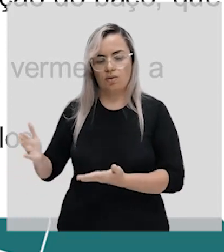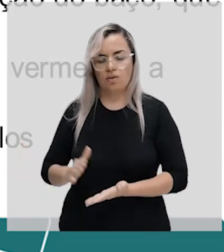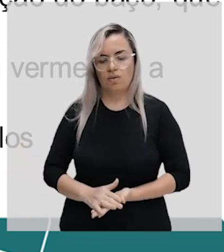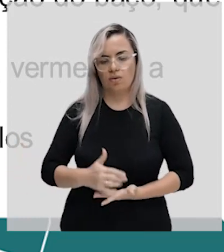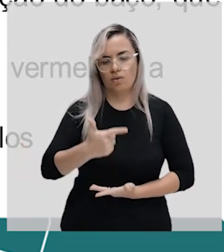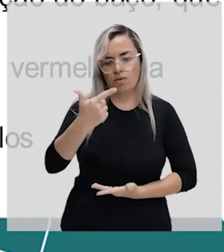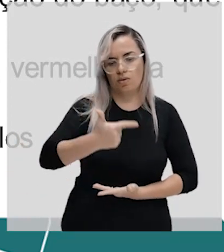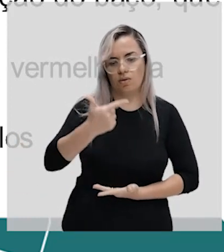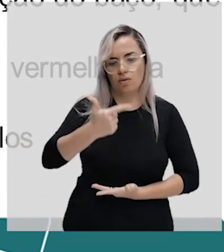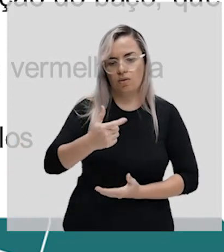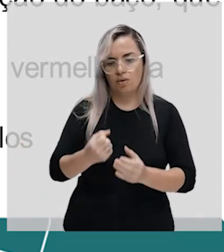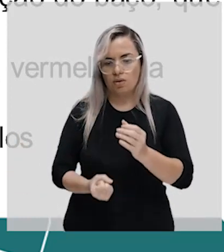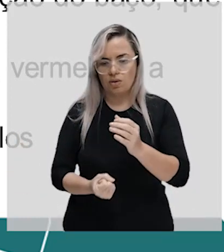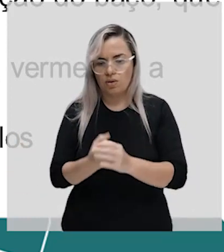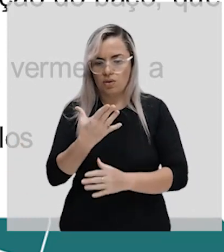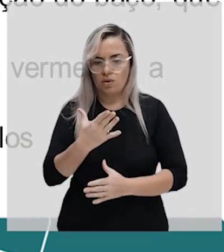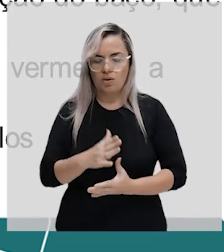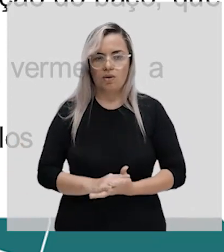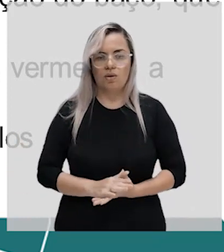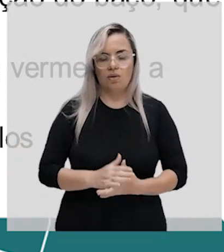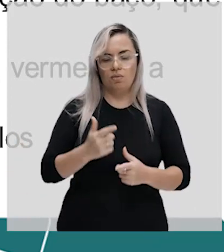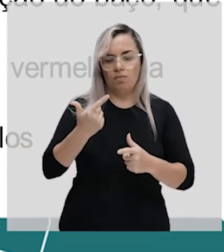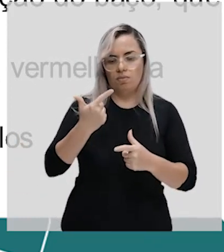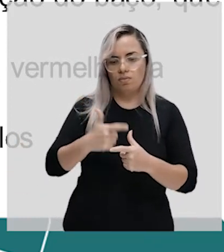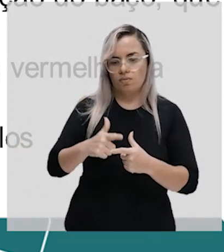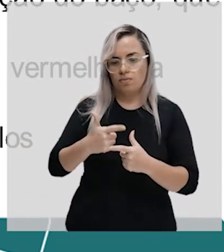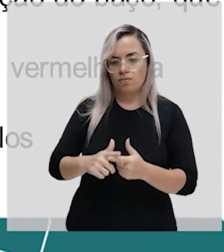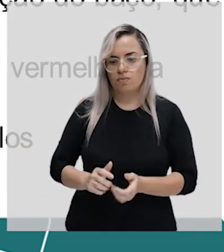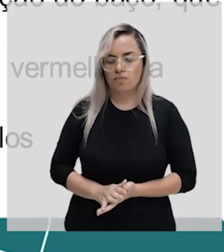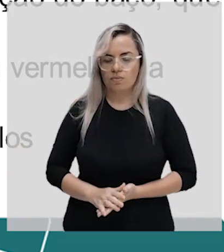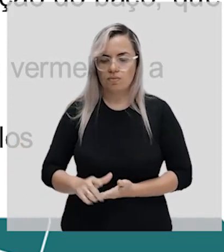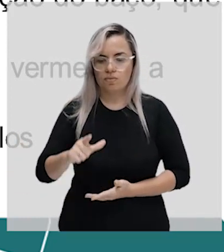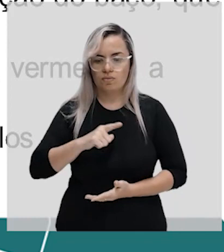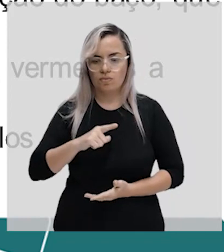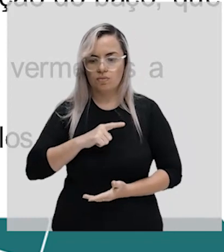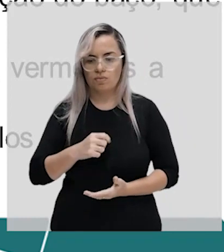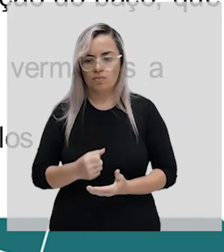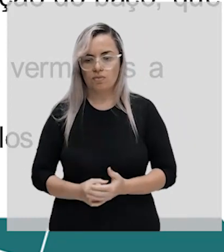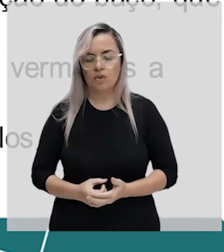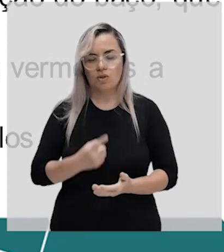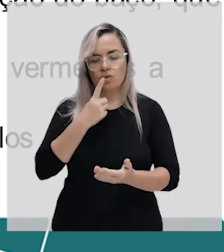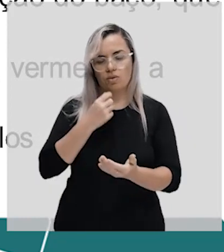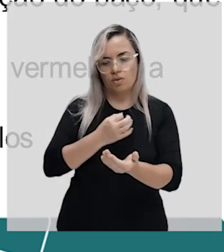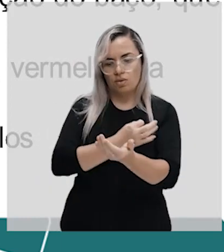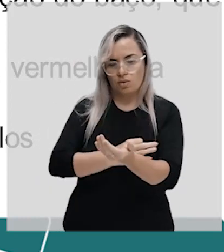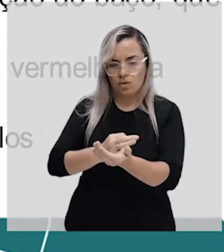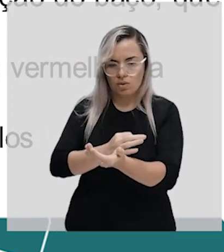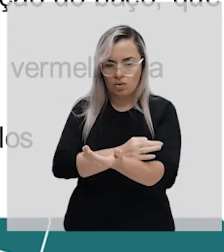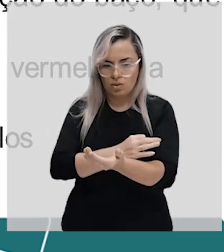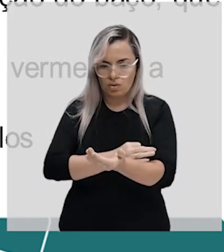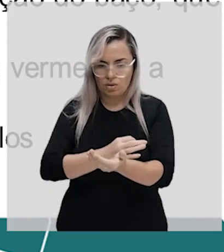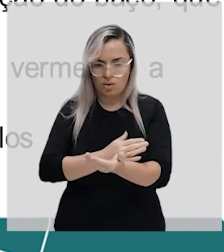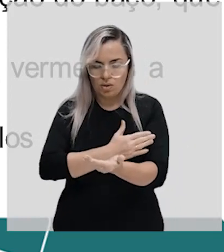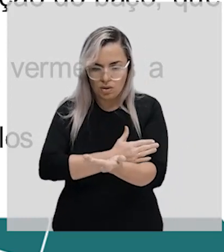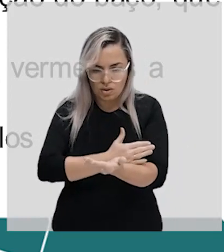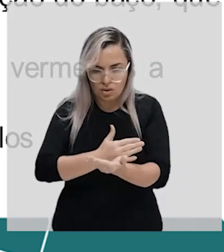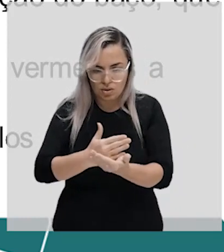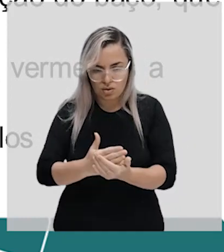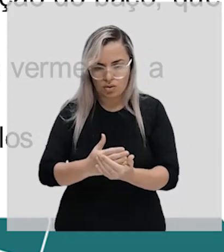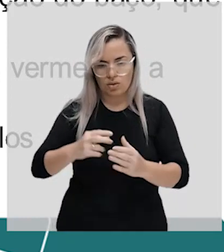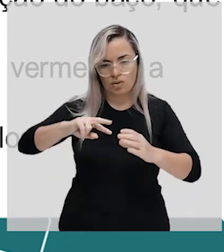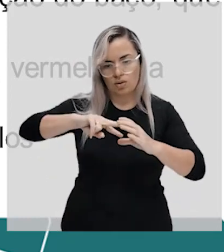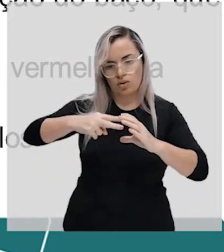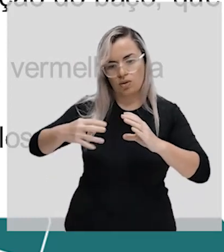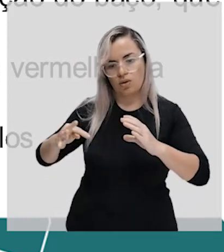A origem do problema estava na produção de glóbulos vermelhos a partir de células-tronco da medula óssea. Perfeito aqui, ó, acabei de mencionar para